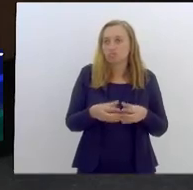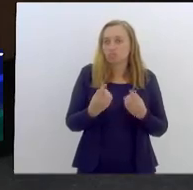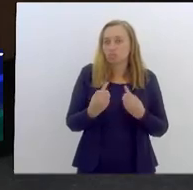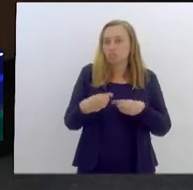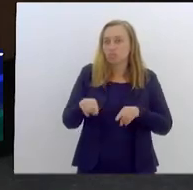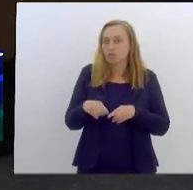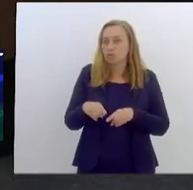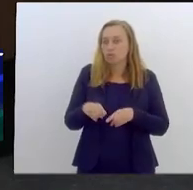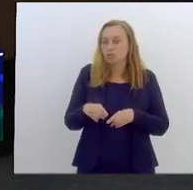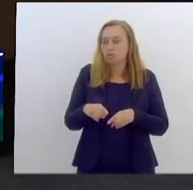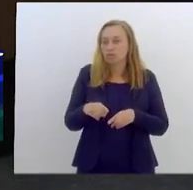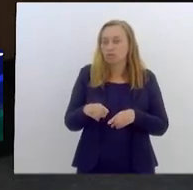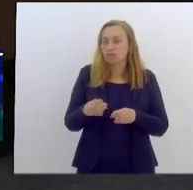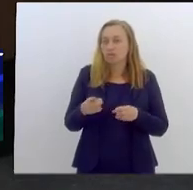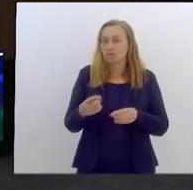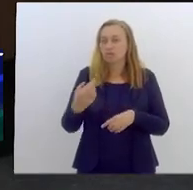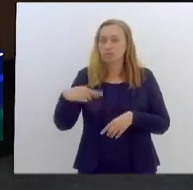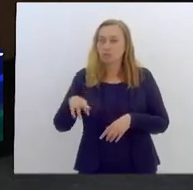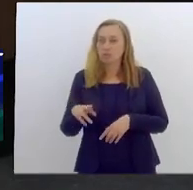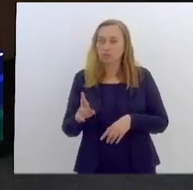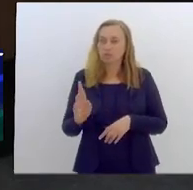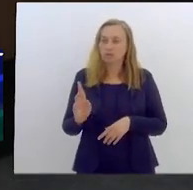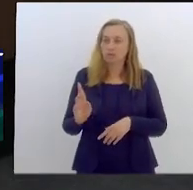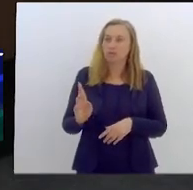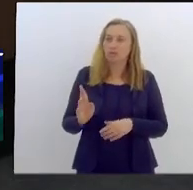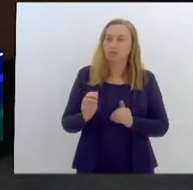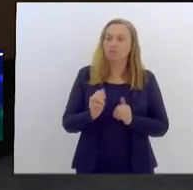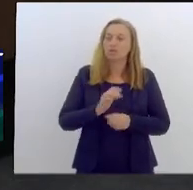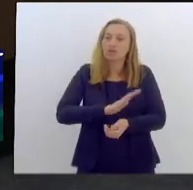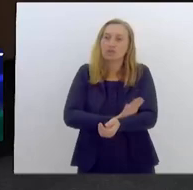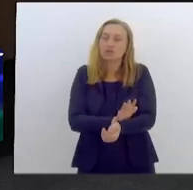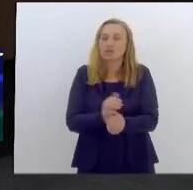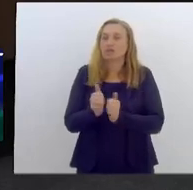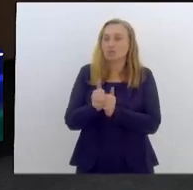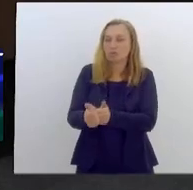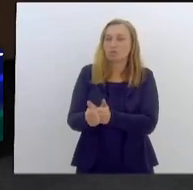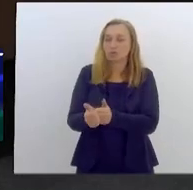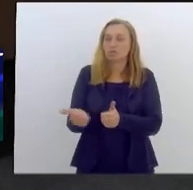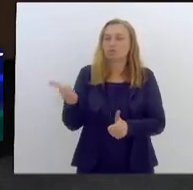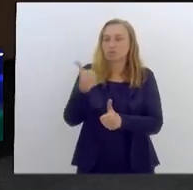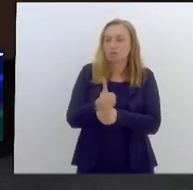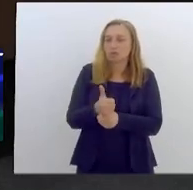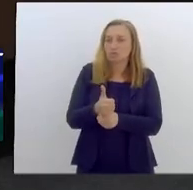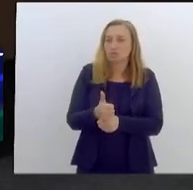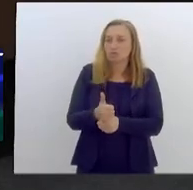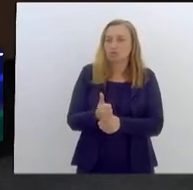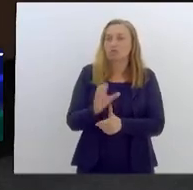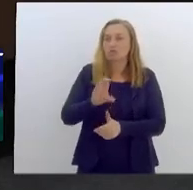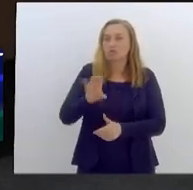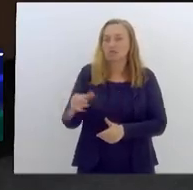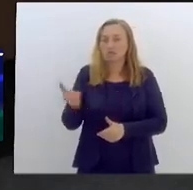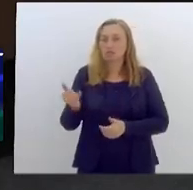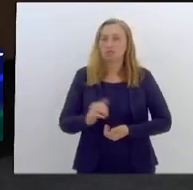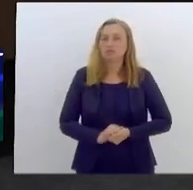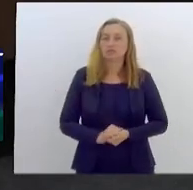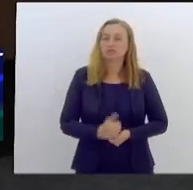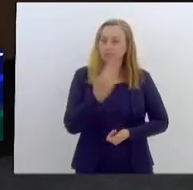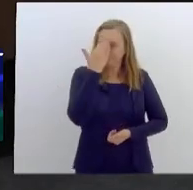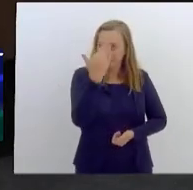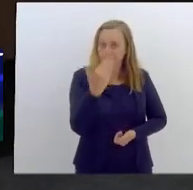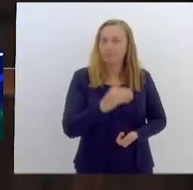contra a Intolerância Religiosa e o Racismo acompanha o substitutivo da CCJ.